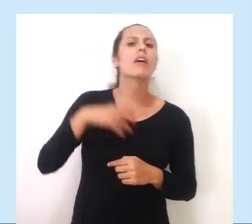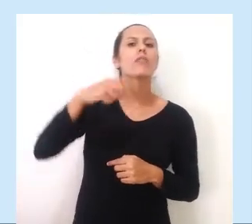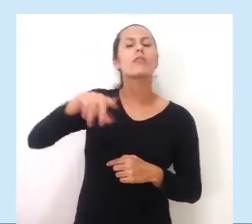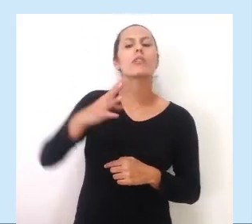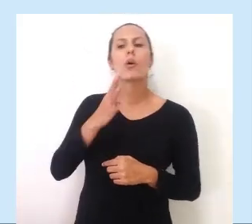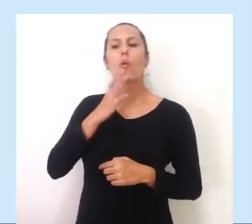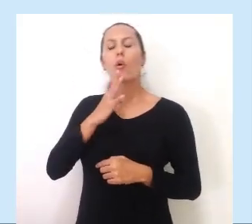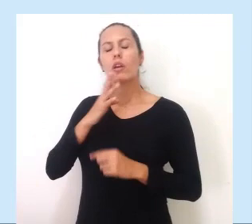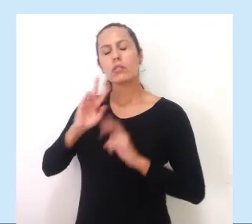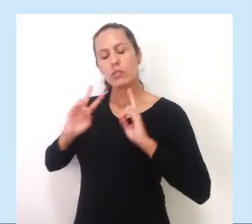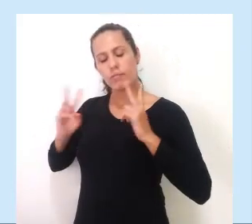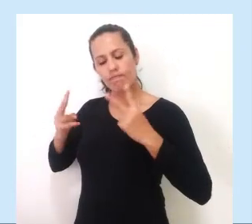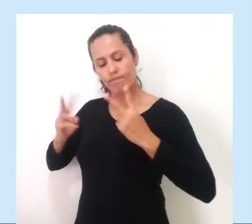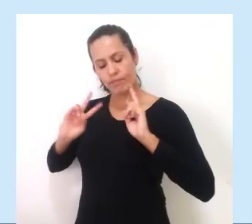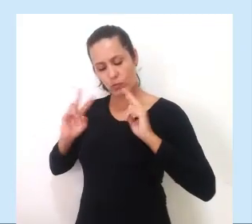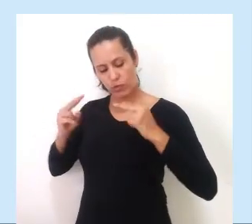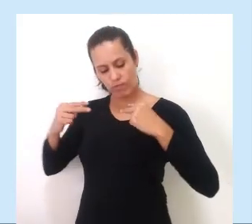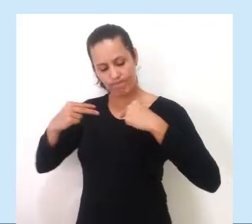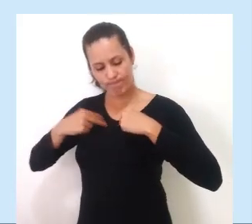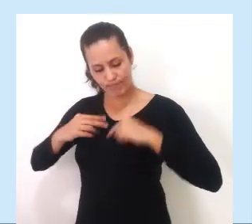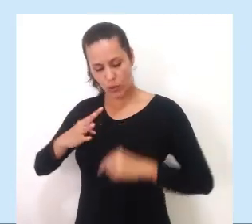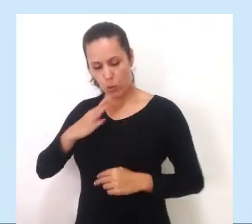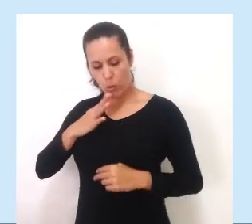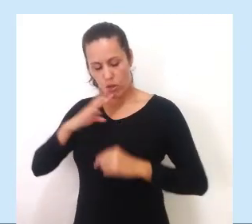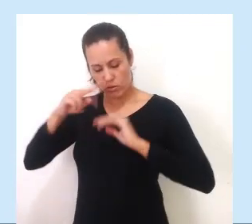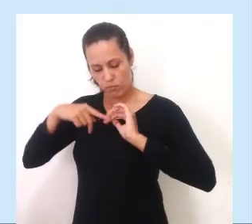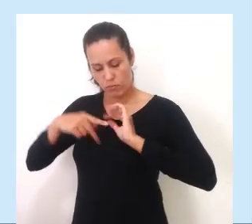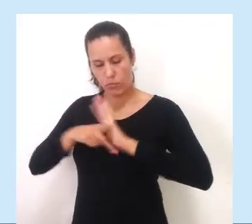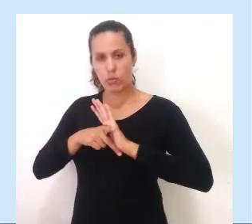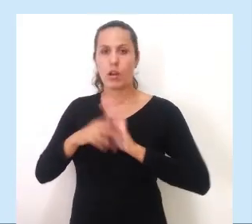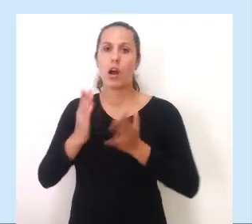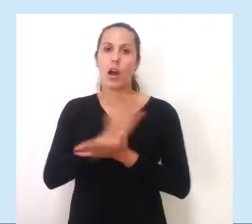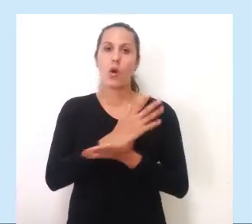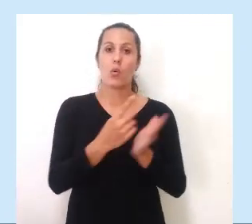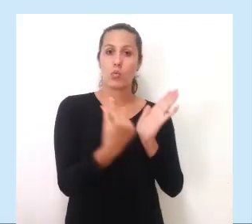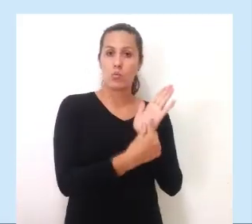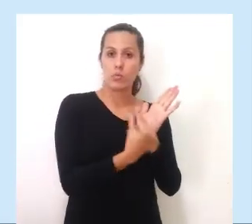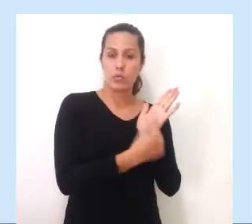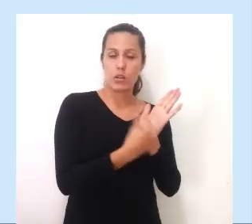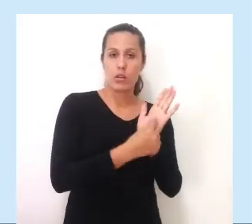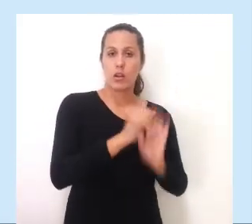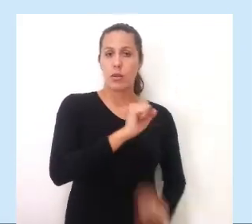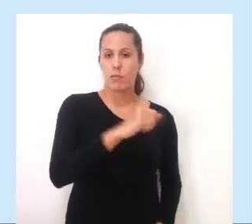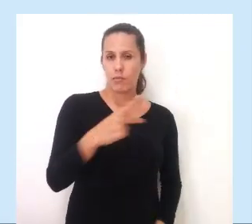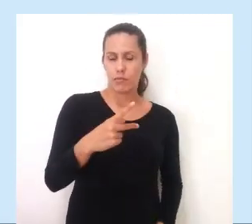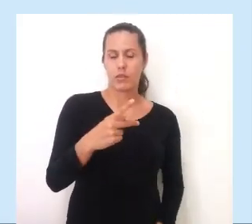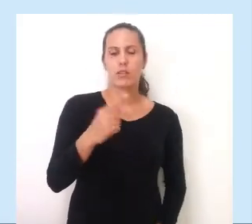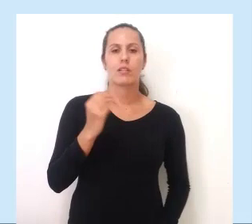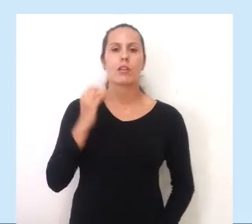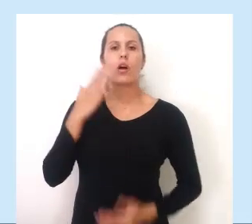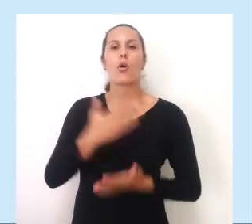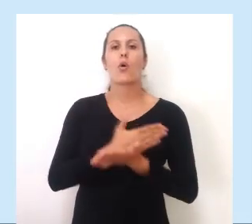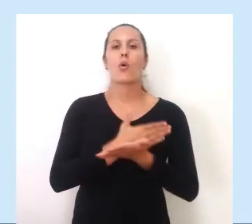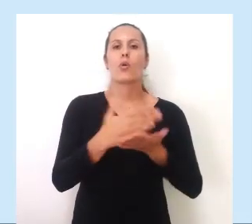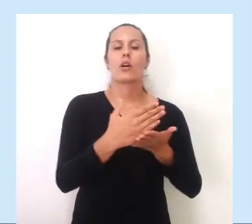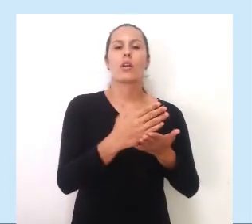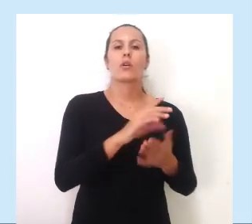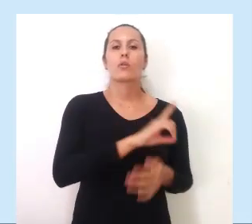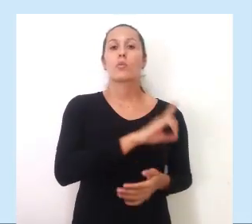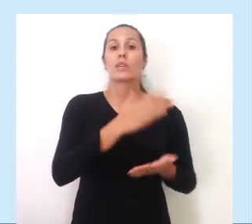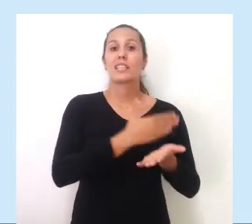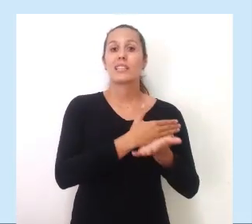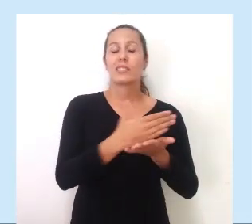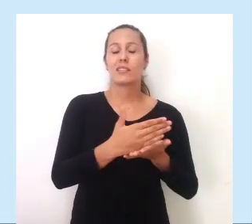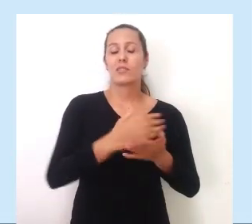método sintotérmico. É só para quê então, Dantas? Para conhecer o corpo. Existem aplicativos de